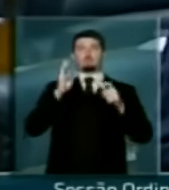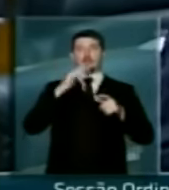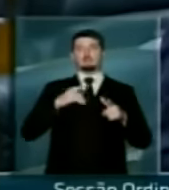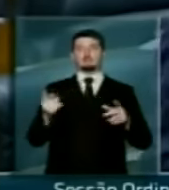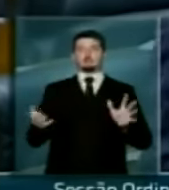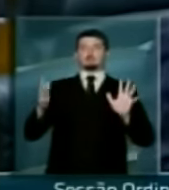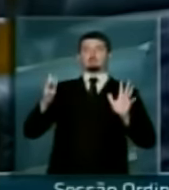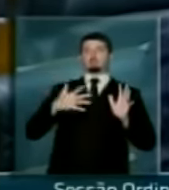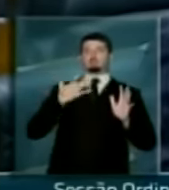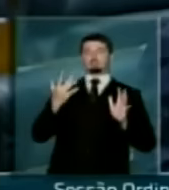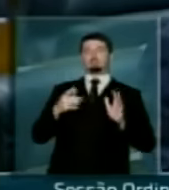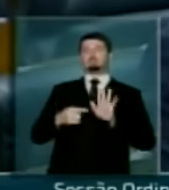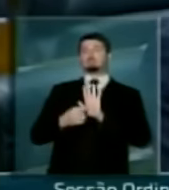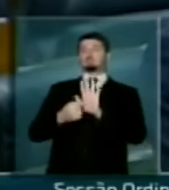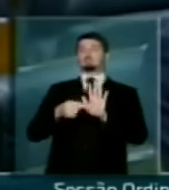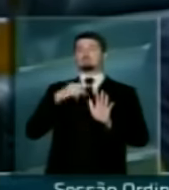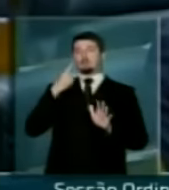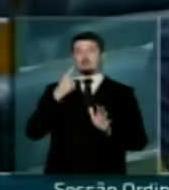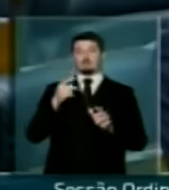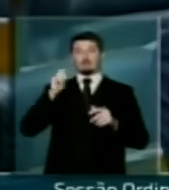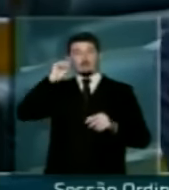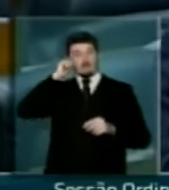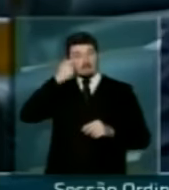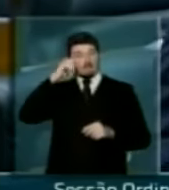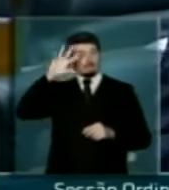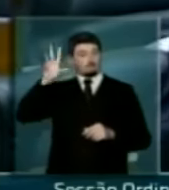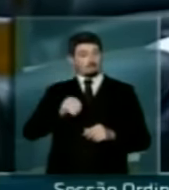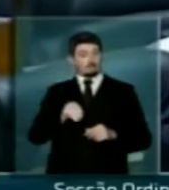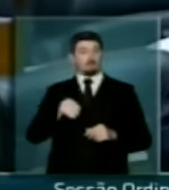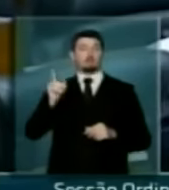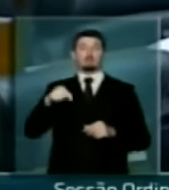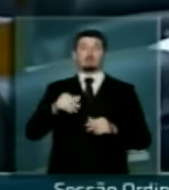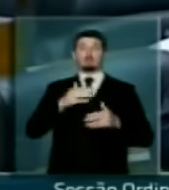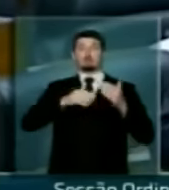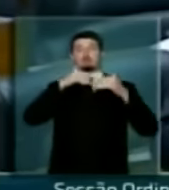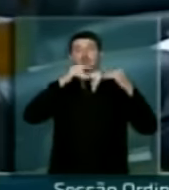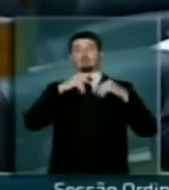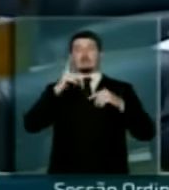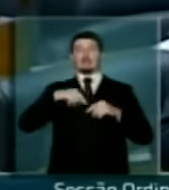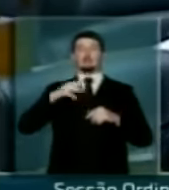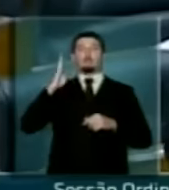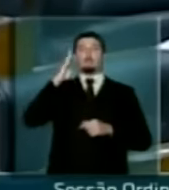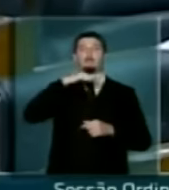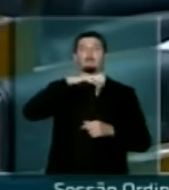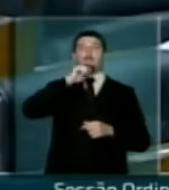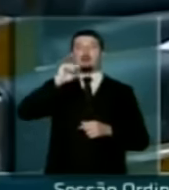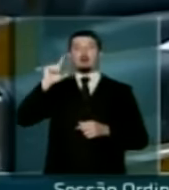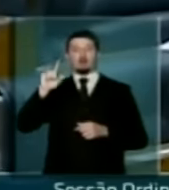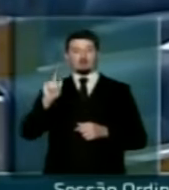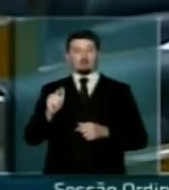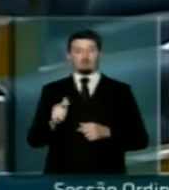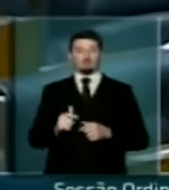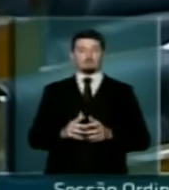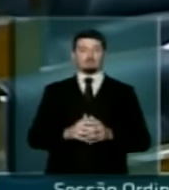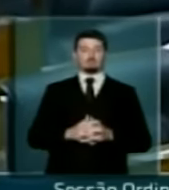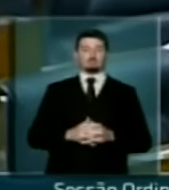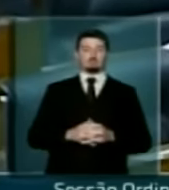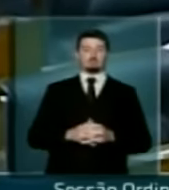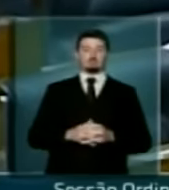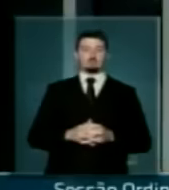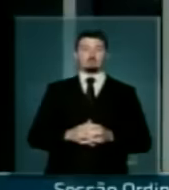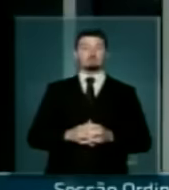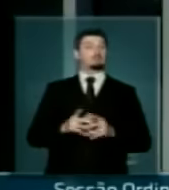país, declarando que os africanos são descendentes da maldição. Eu disse, eu sou de um estado, o